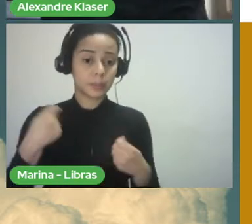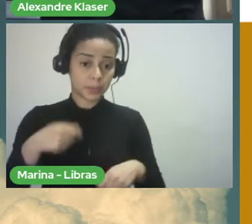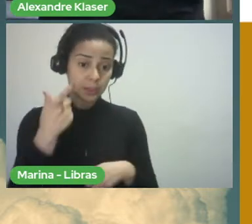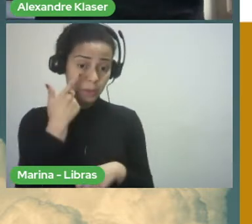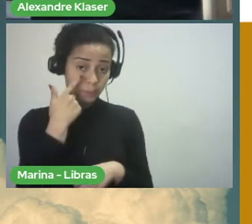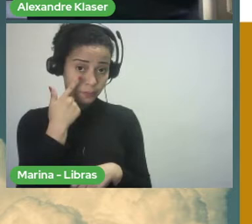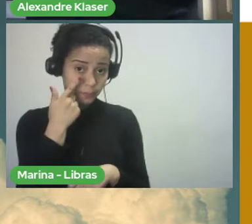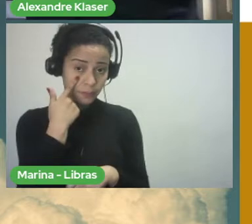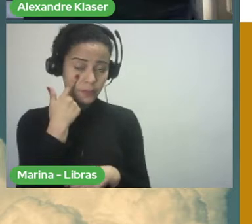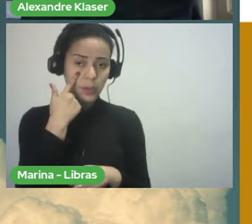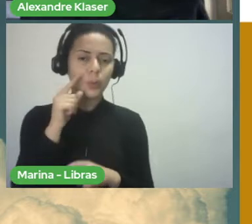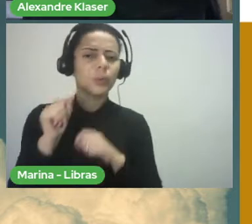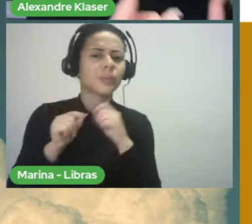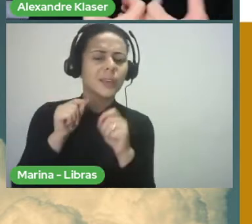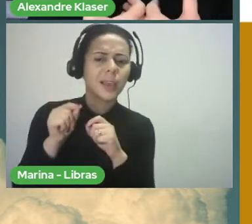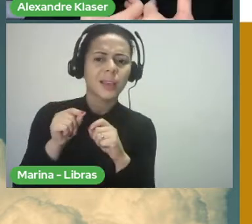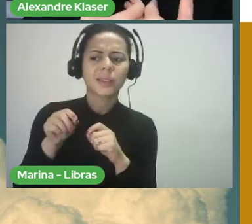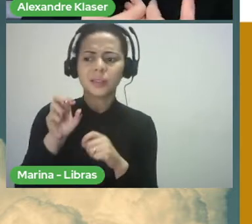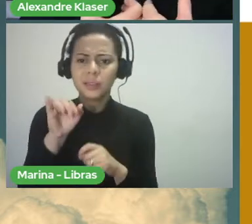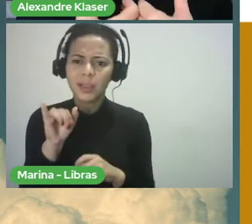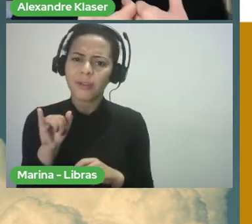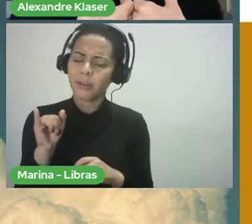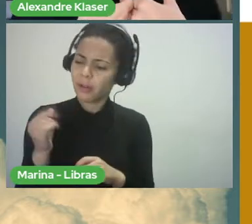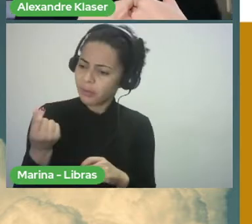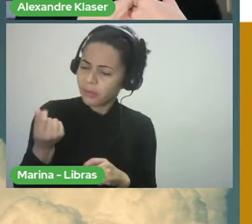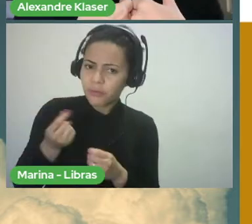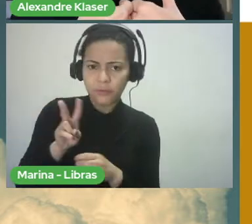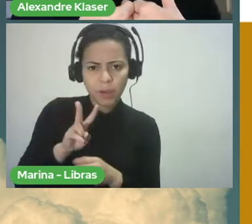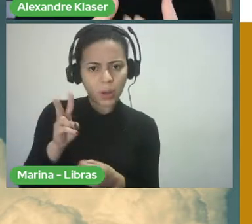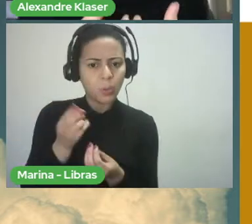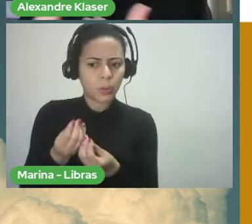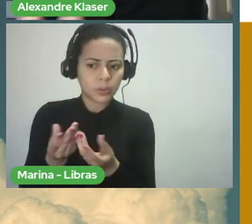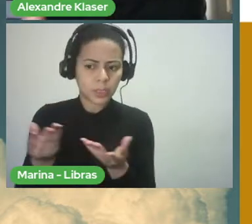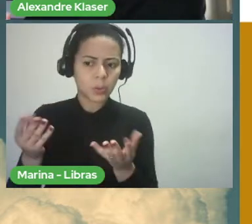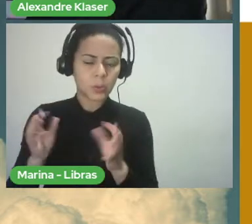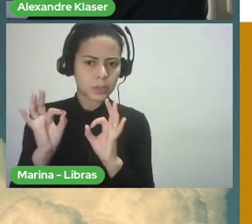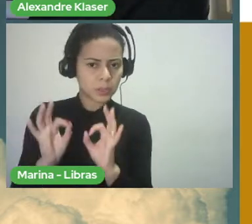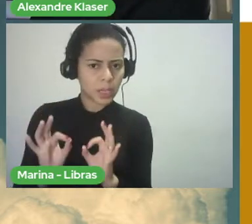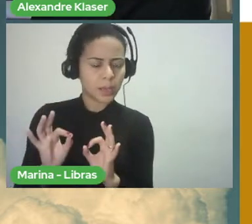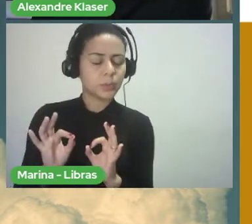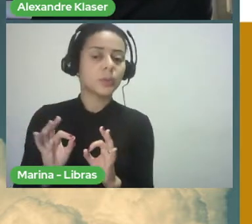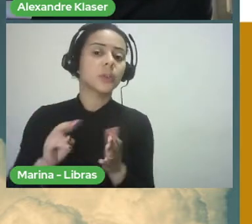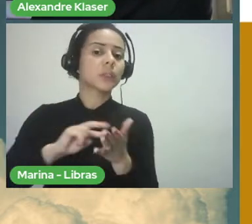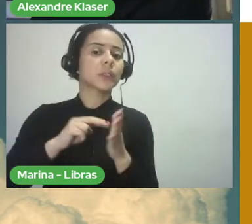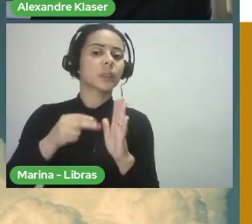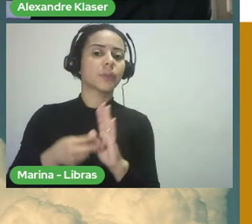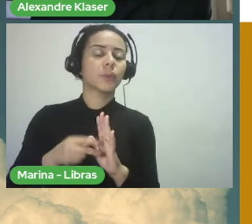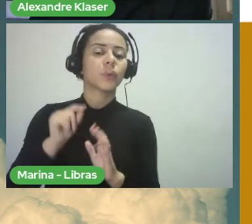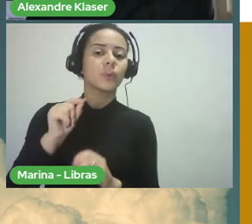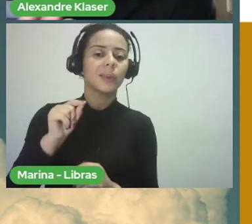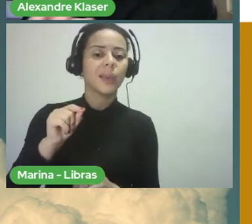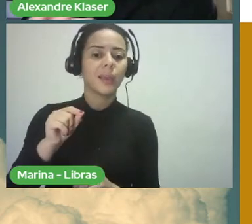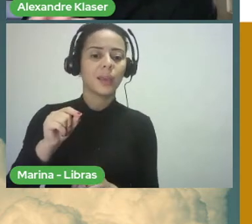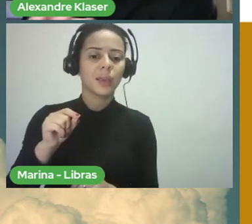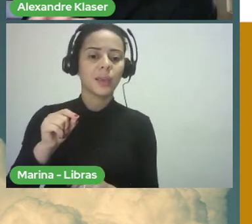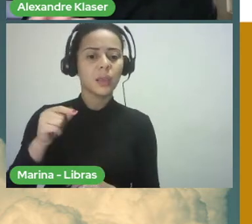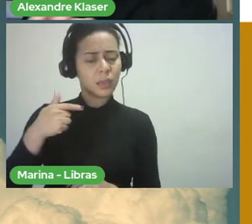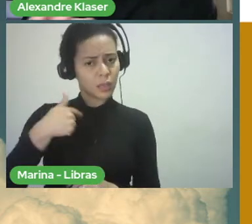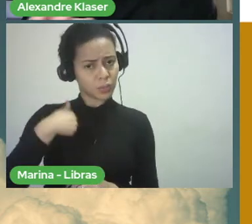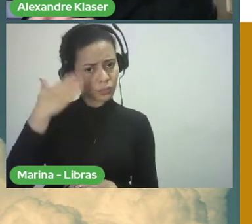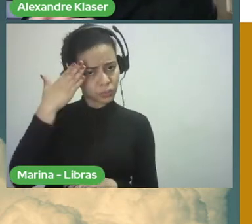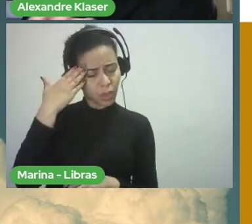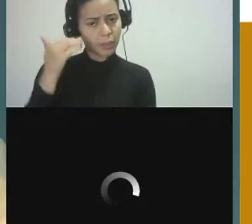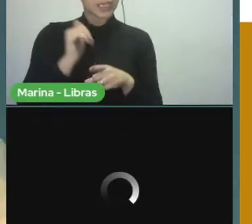se aquilo entregou valor para o negócio, bom, esse não era o meu jogo, não era o meu critério de sucesso. O meu critério de sucesso é que eu soube usar o dinheiro que me deram. E a gente sabe que